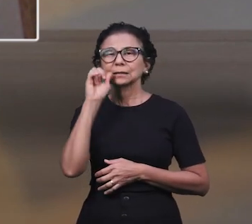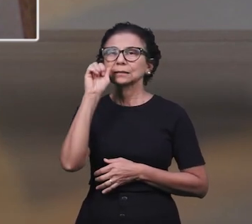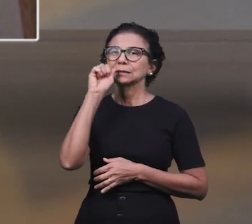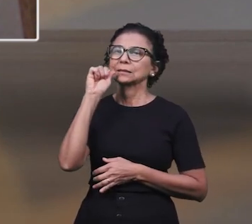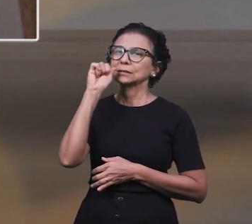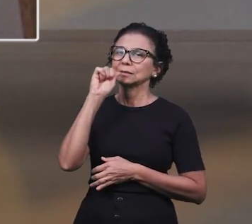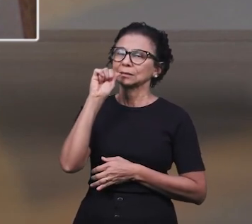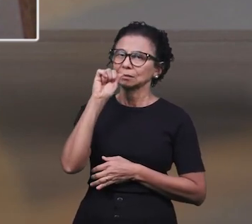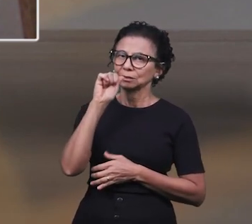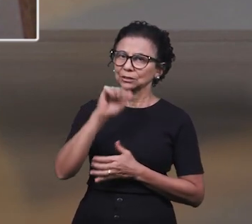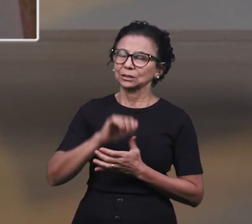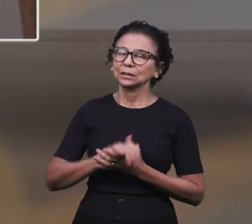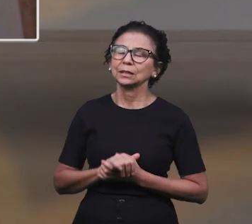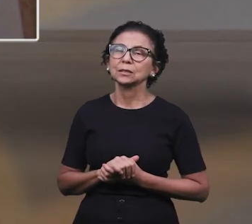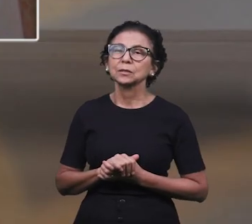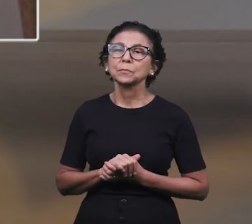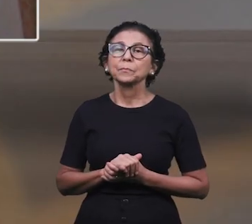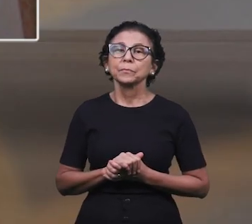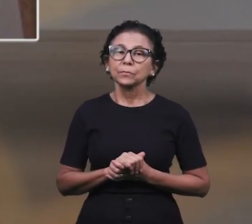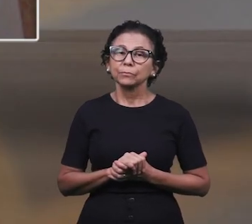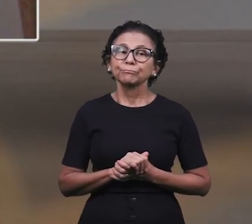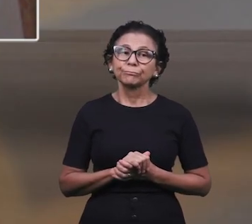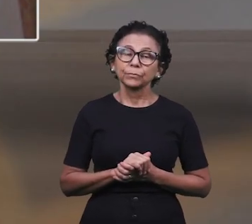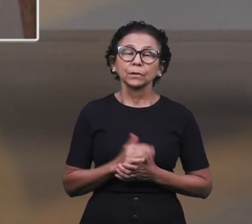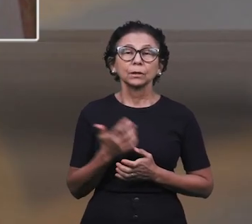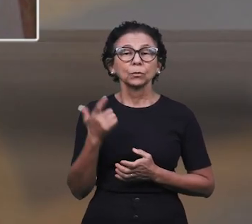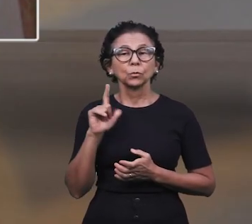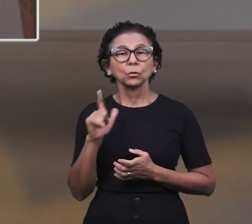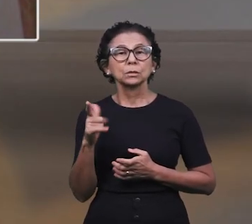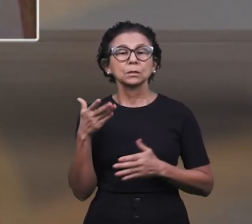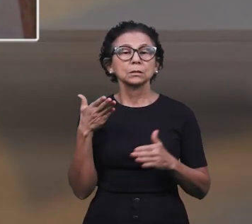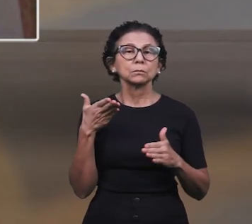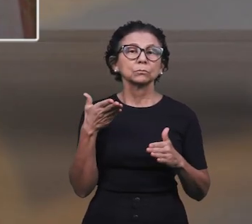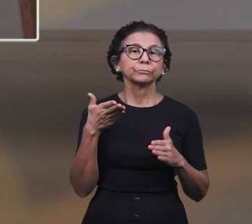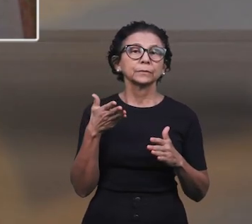alcançar as pessoas que apresentam problemas, onde